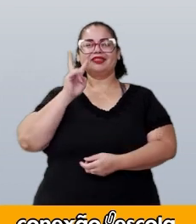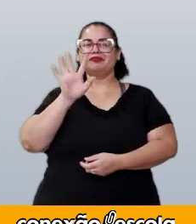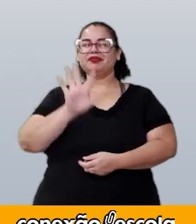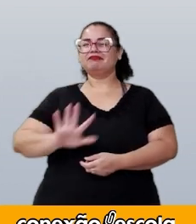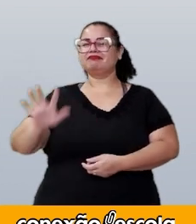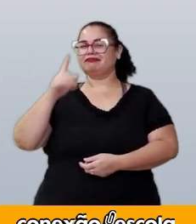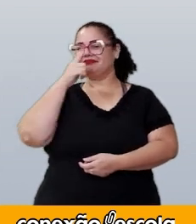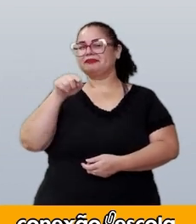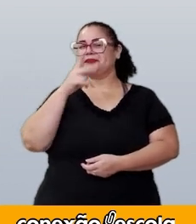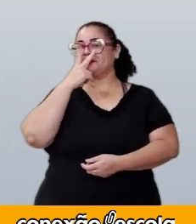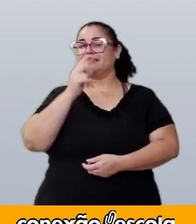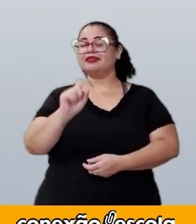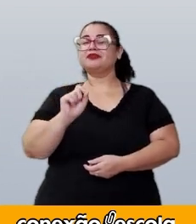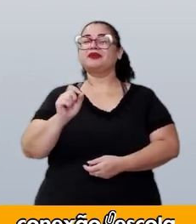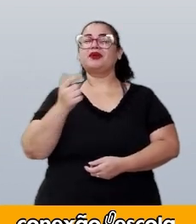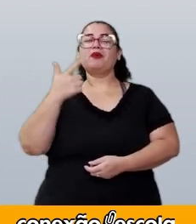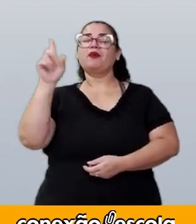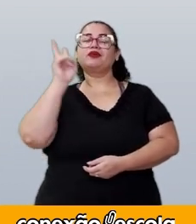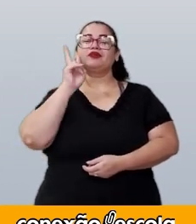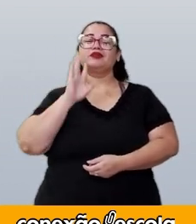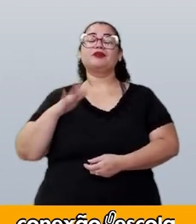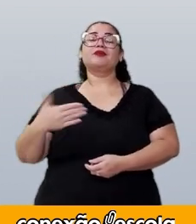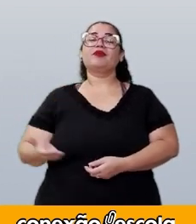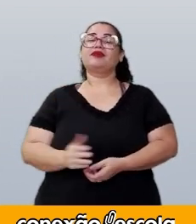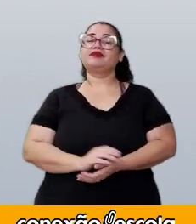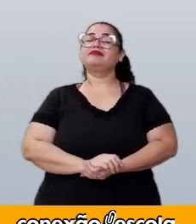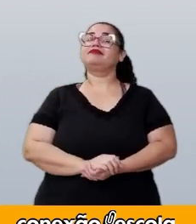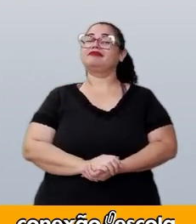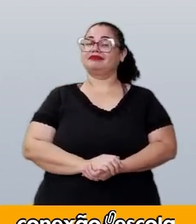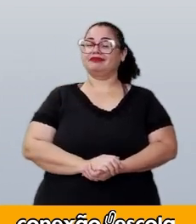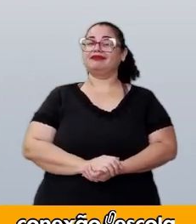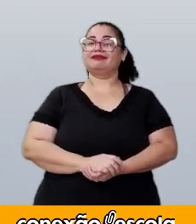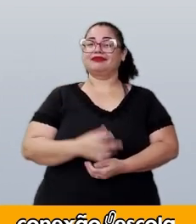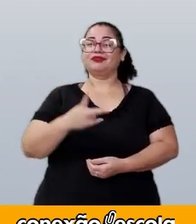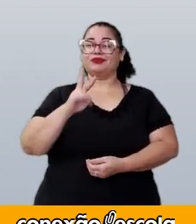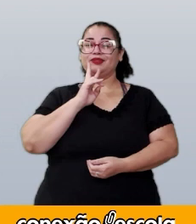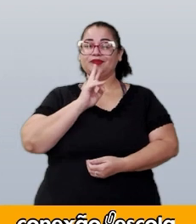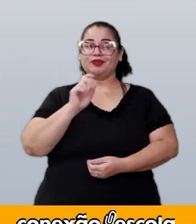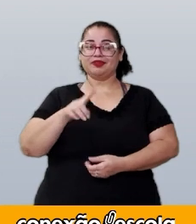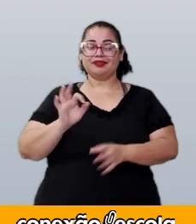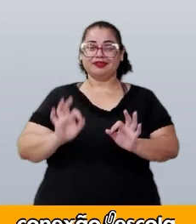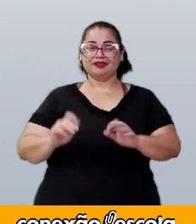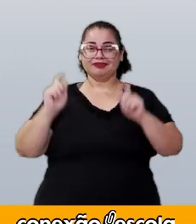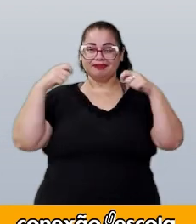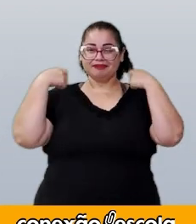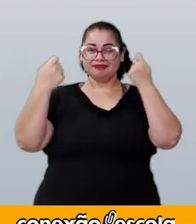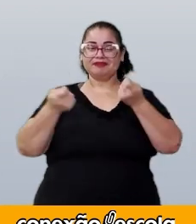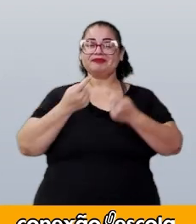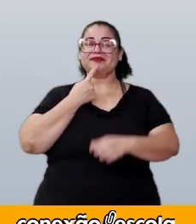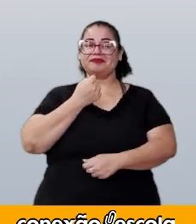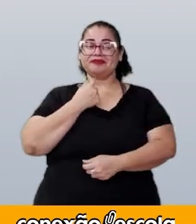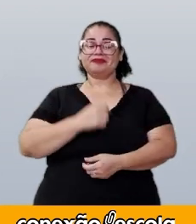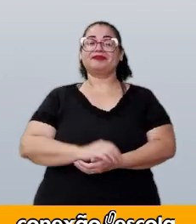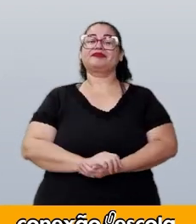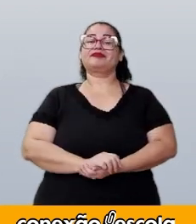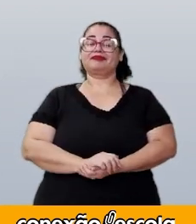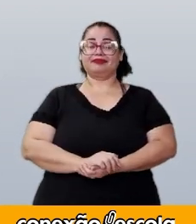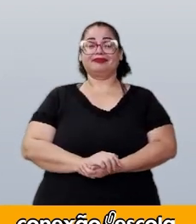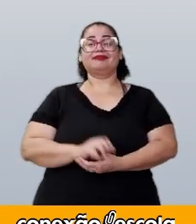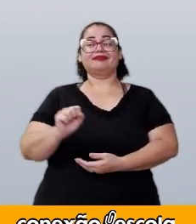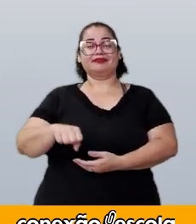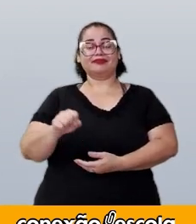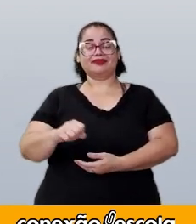lembrar de alguma outra história? Provavelmente a sua resposta será Chapeuzinho Vermelho. Por quê? Temos